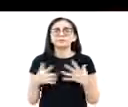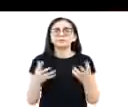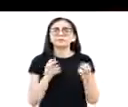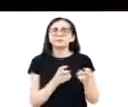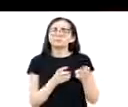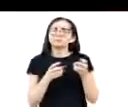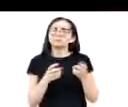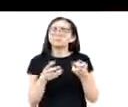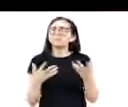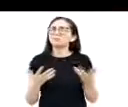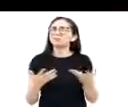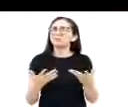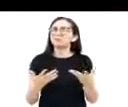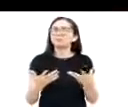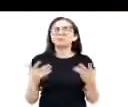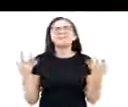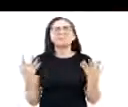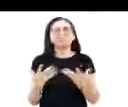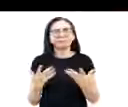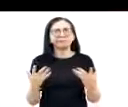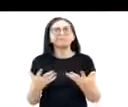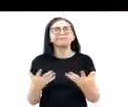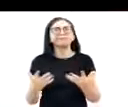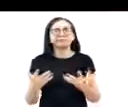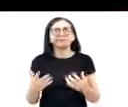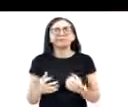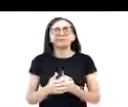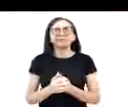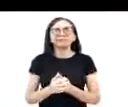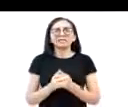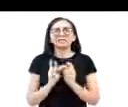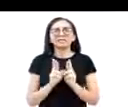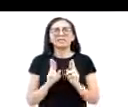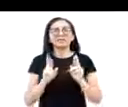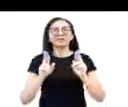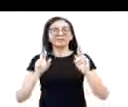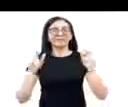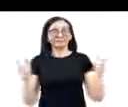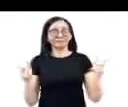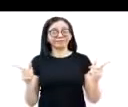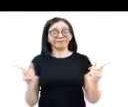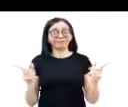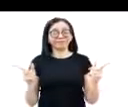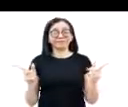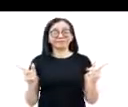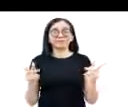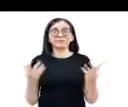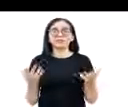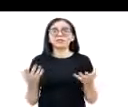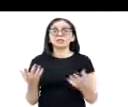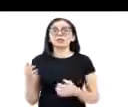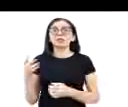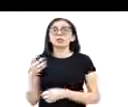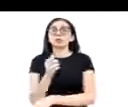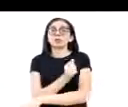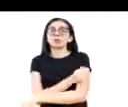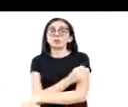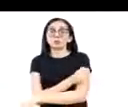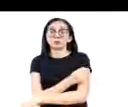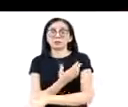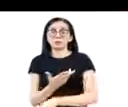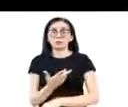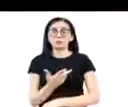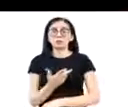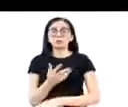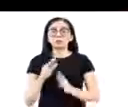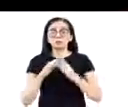nós percebemos, nós já tivemos aí um diferenciamento muito grande entre o aluno da